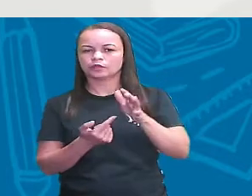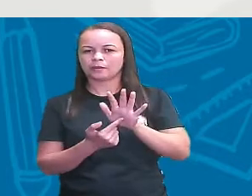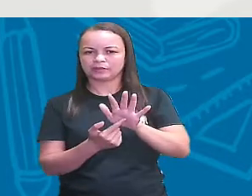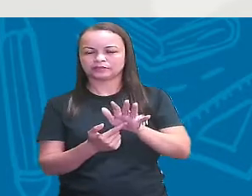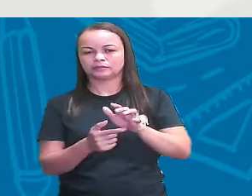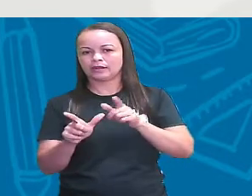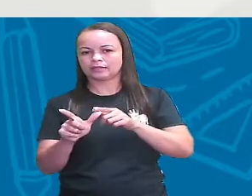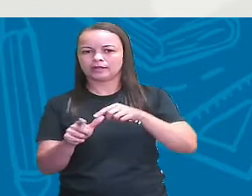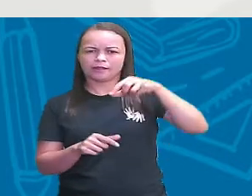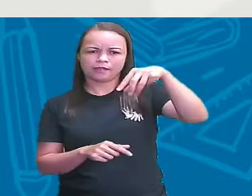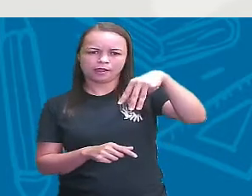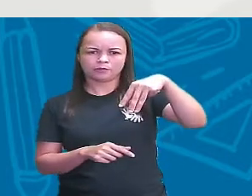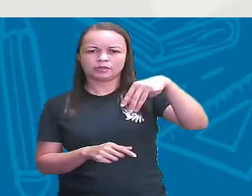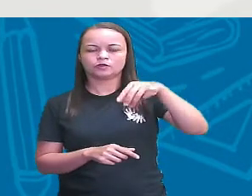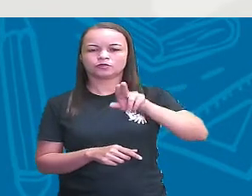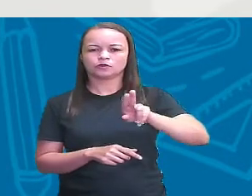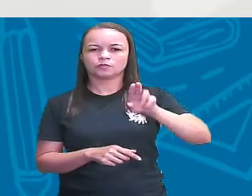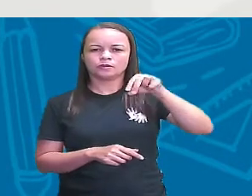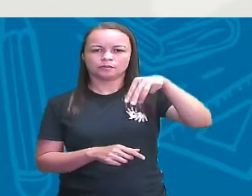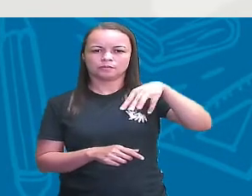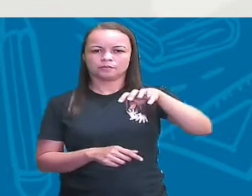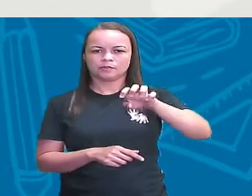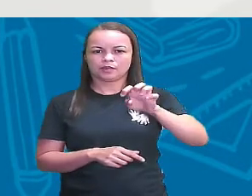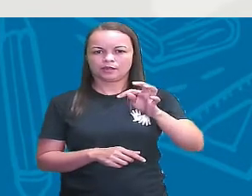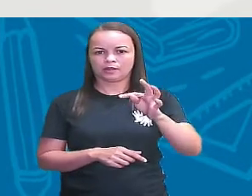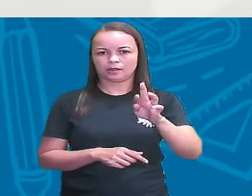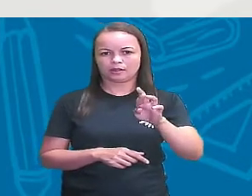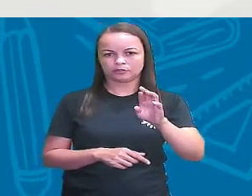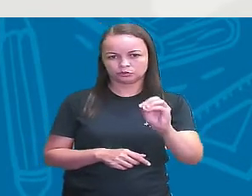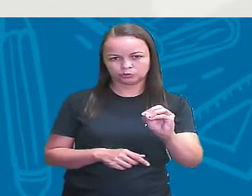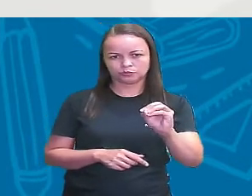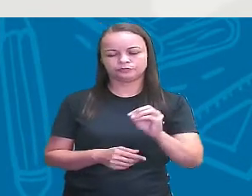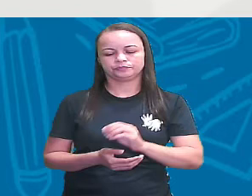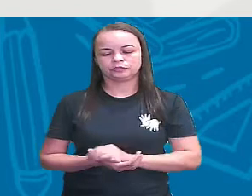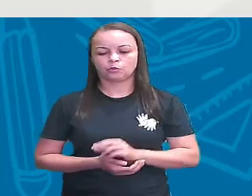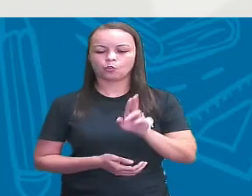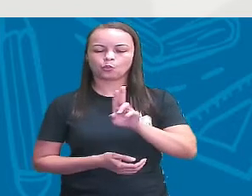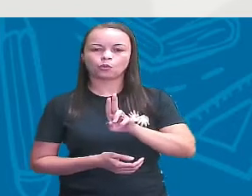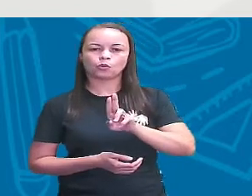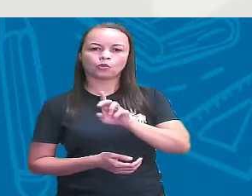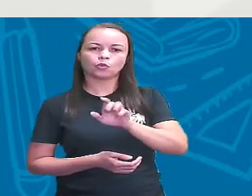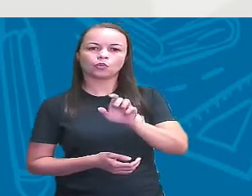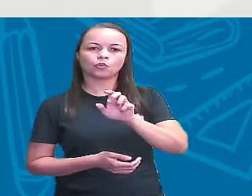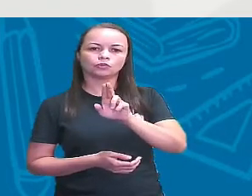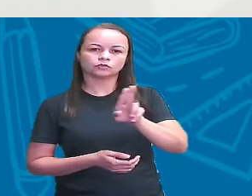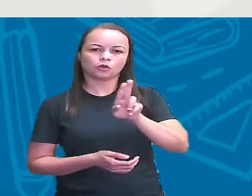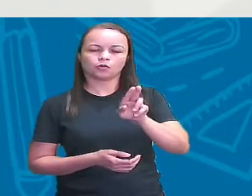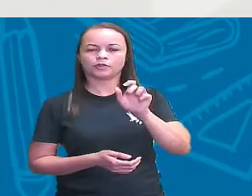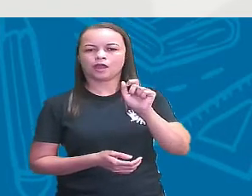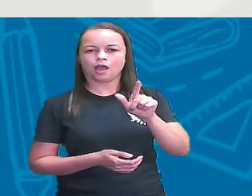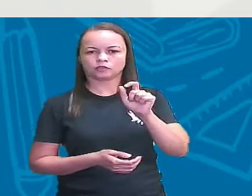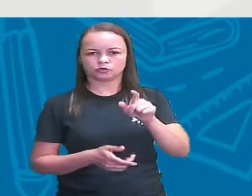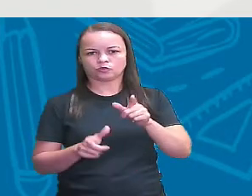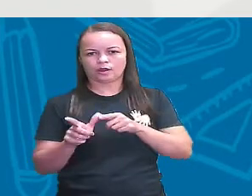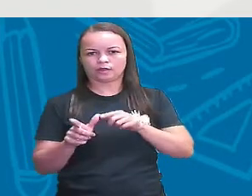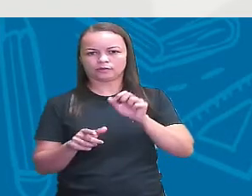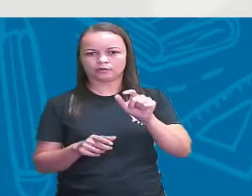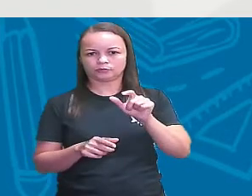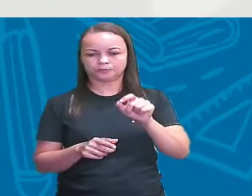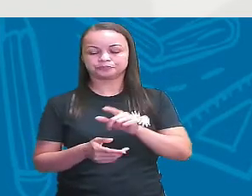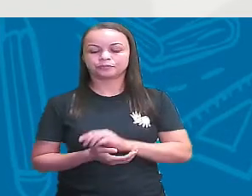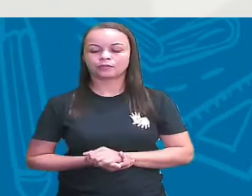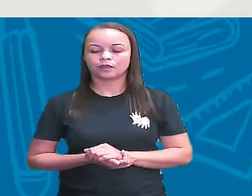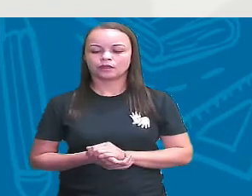representado pelo M azul, né? O Mzinho aí azul. E aí, após o metro, eu